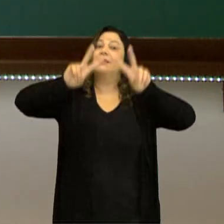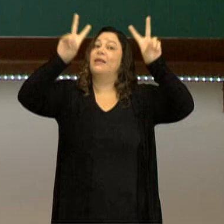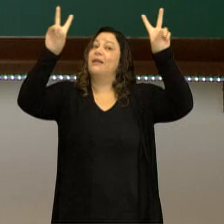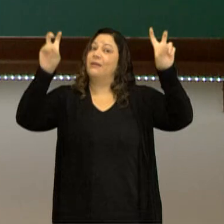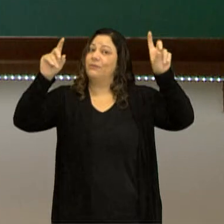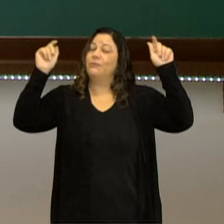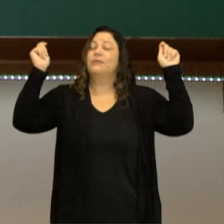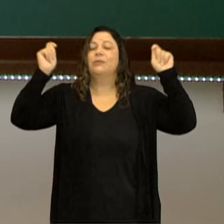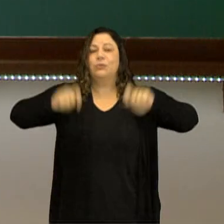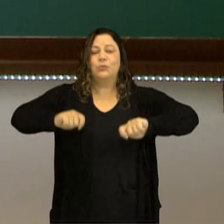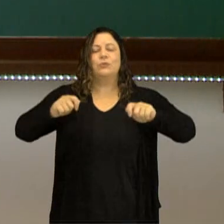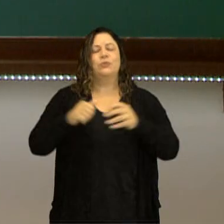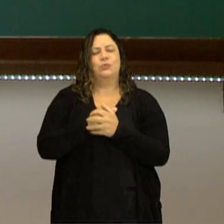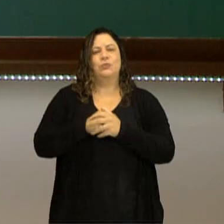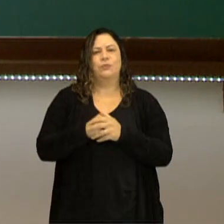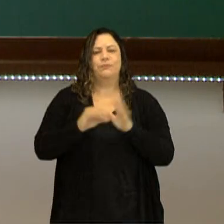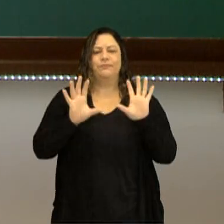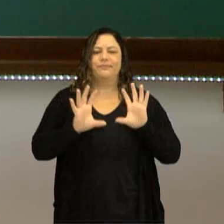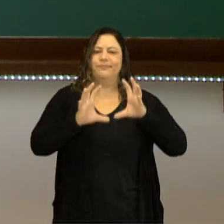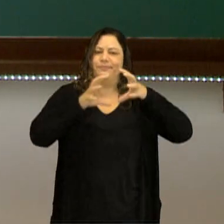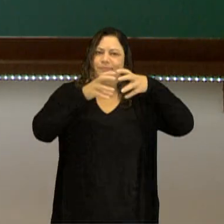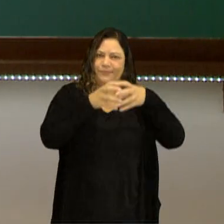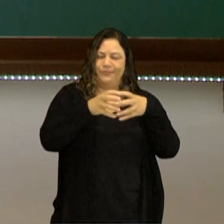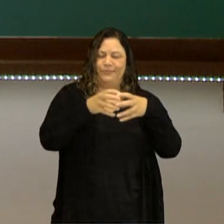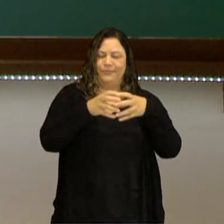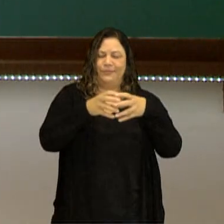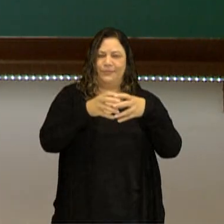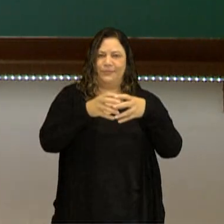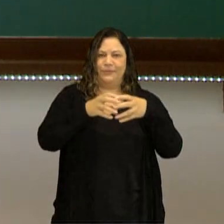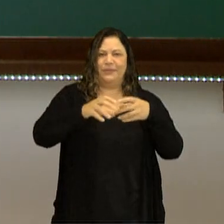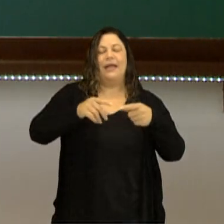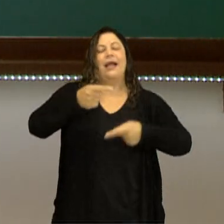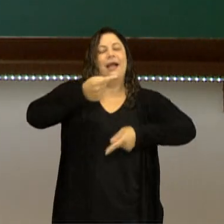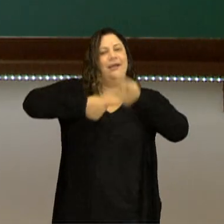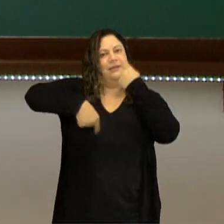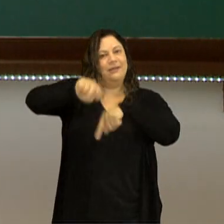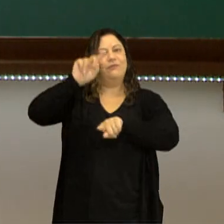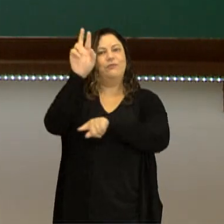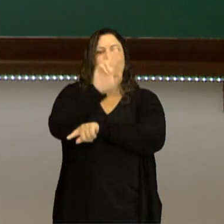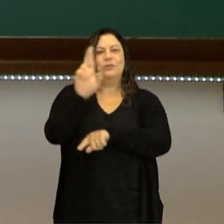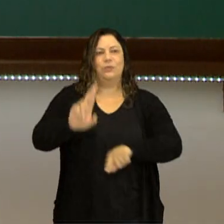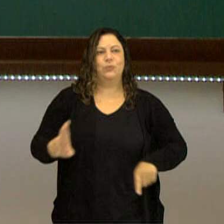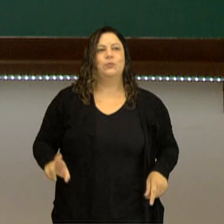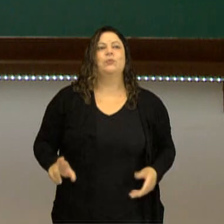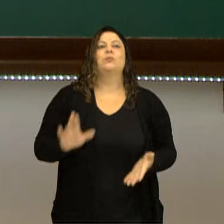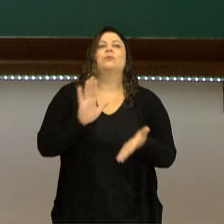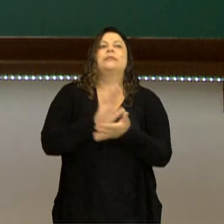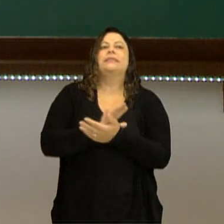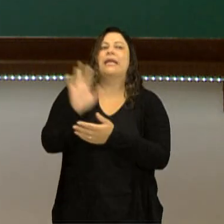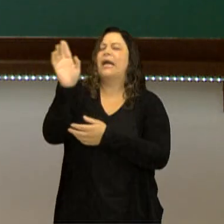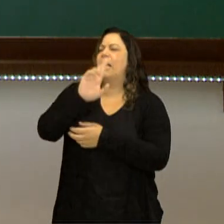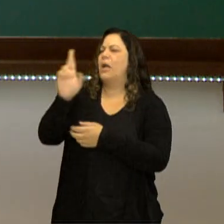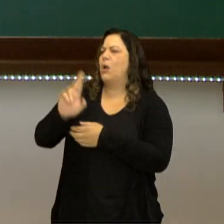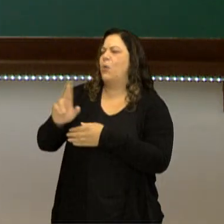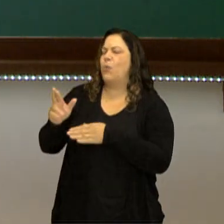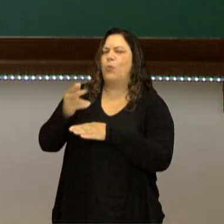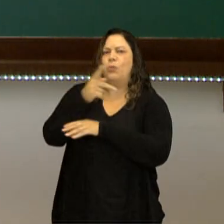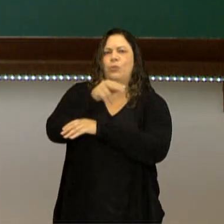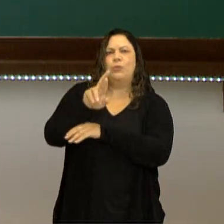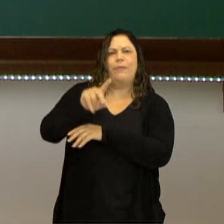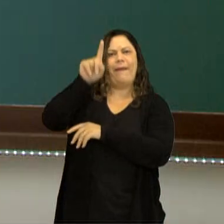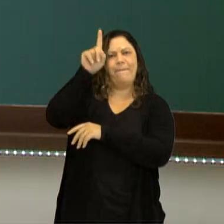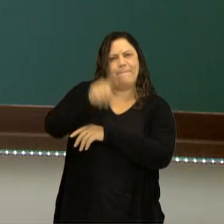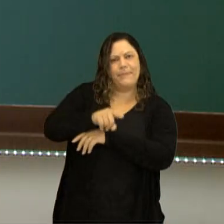que faz parte dessa constituição da Revolução Russa. A Rússia na pré-revolução. O